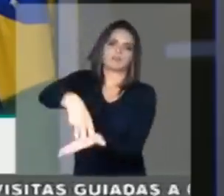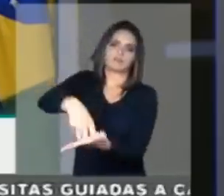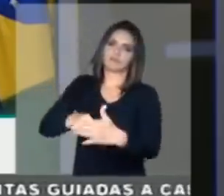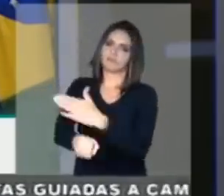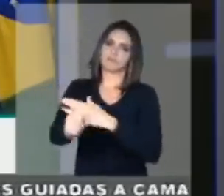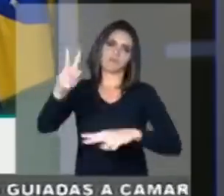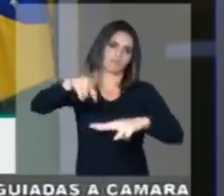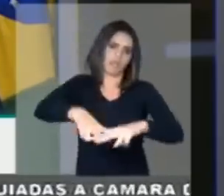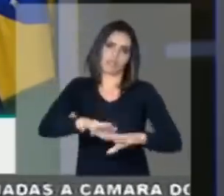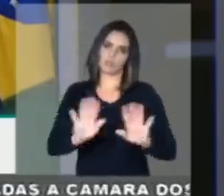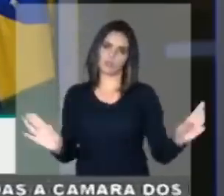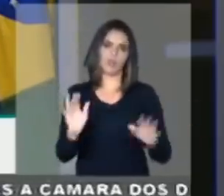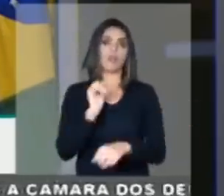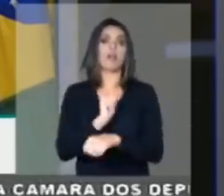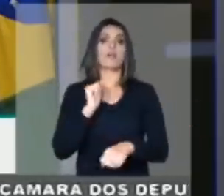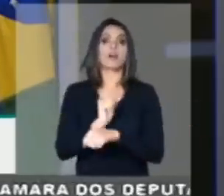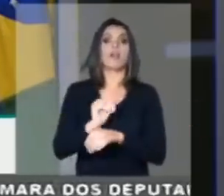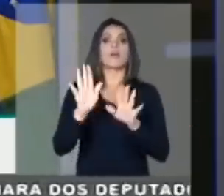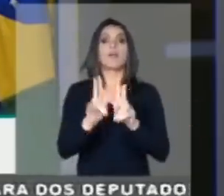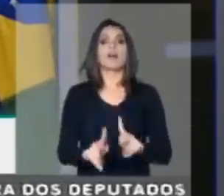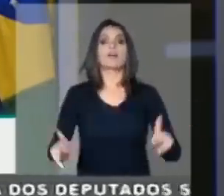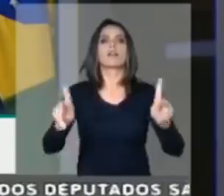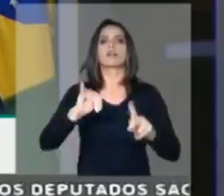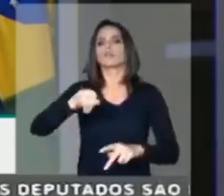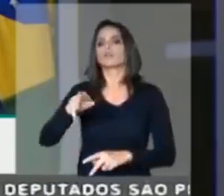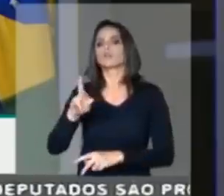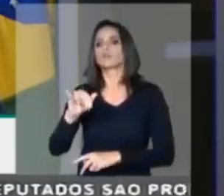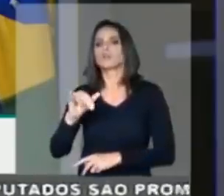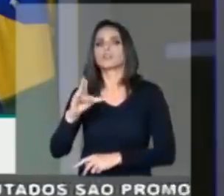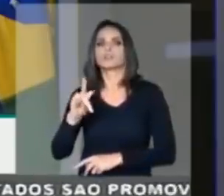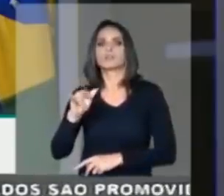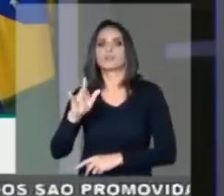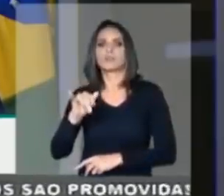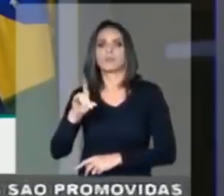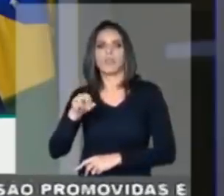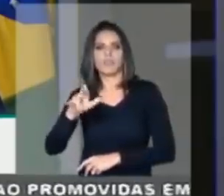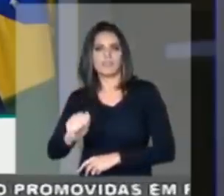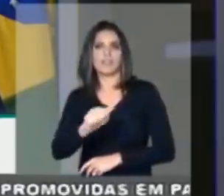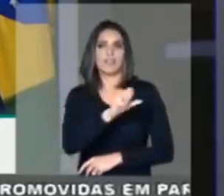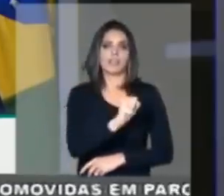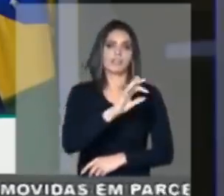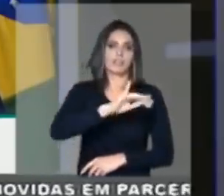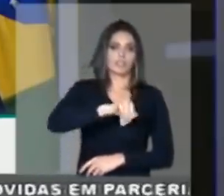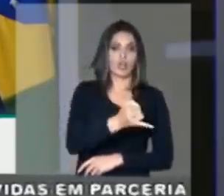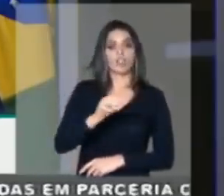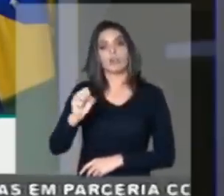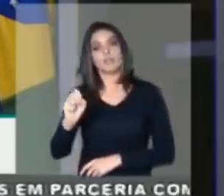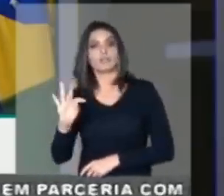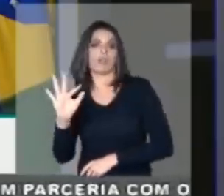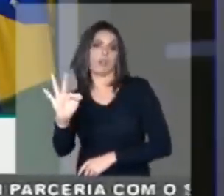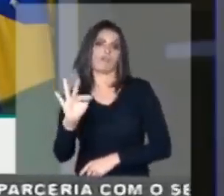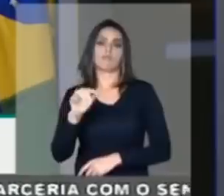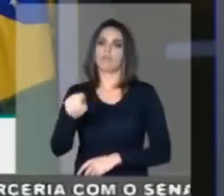menor sentido aguardar até uma pacificação de jurisprudência do Superior Tribunal de Justiça ou do Supremo Tribunal Federal, porque o Supremo não